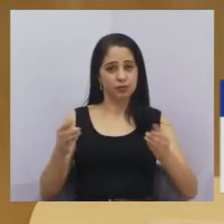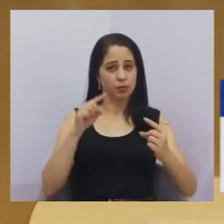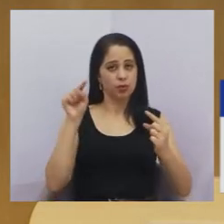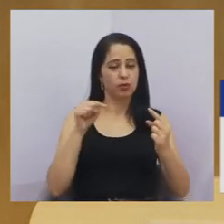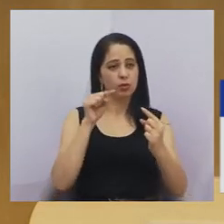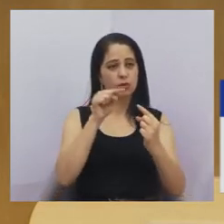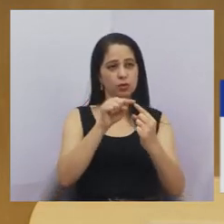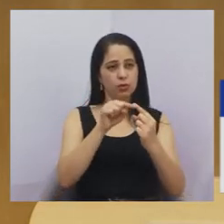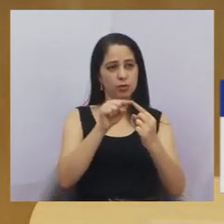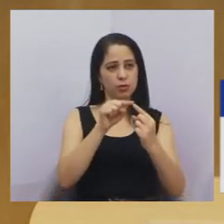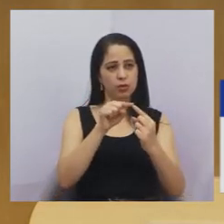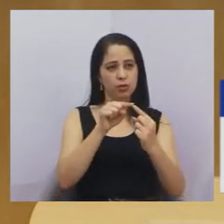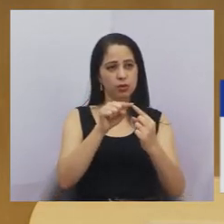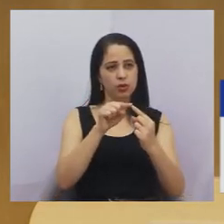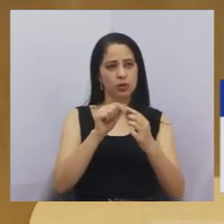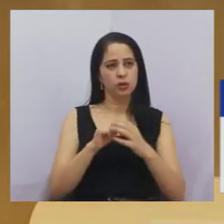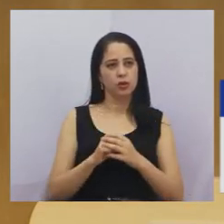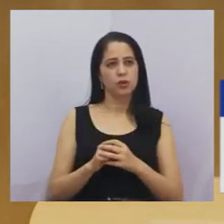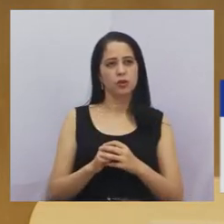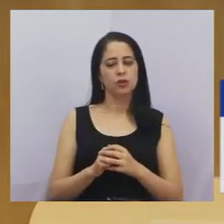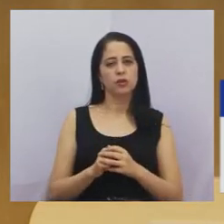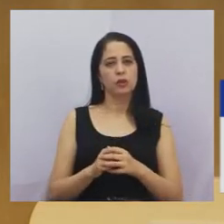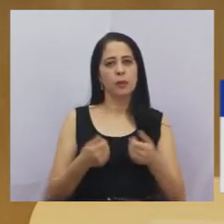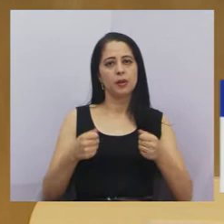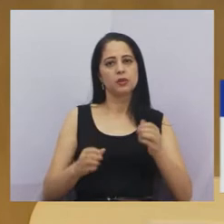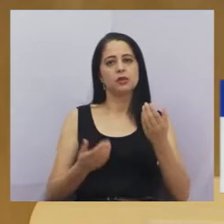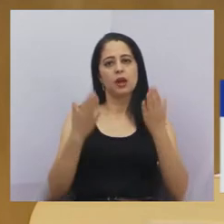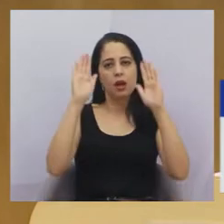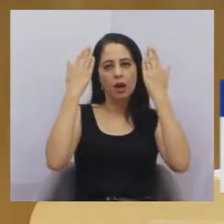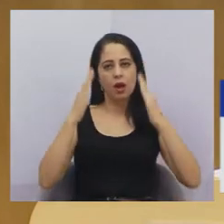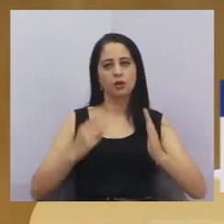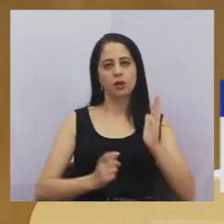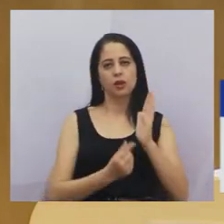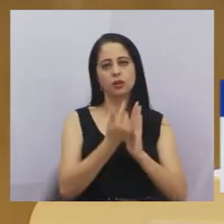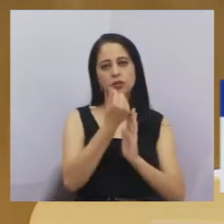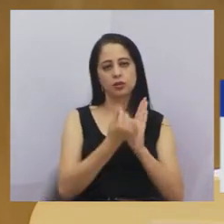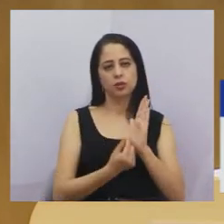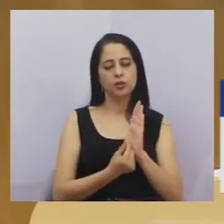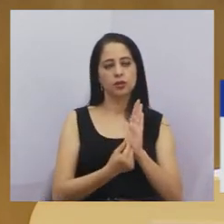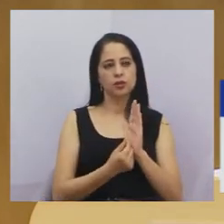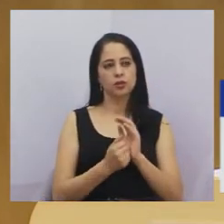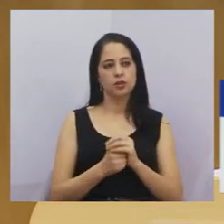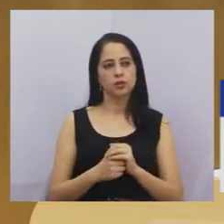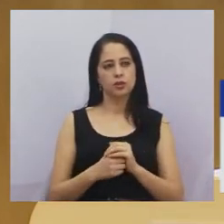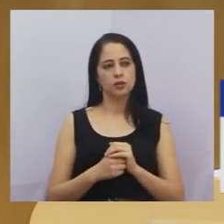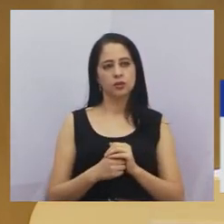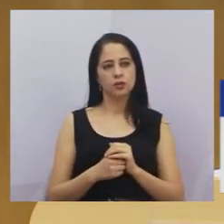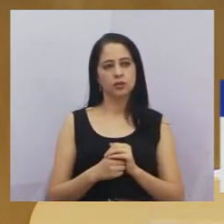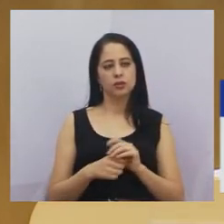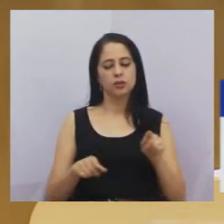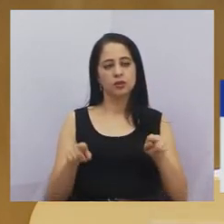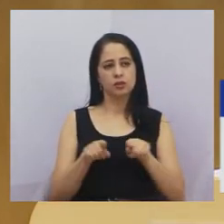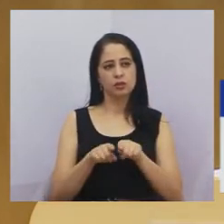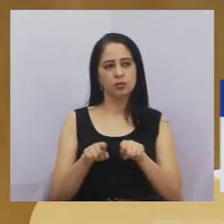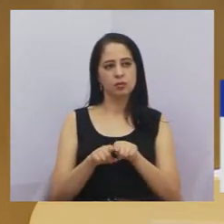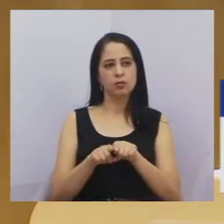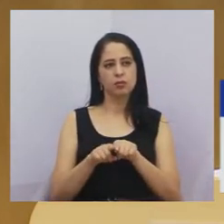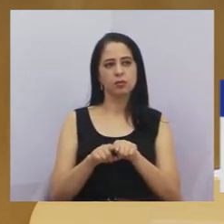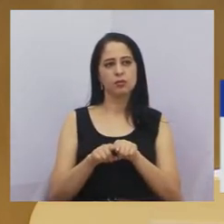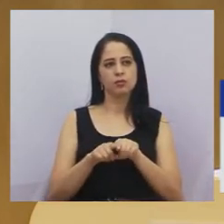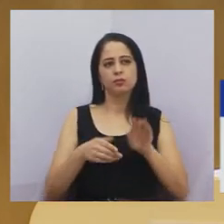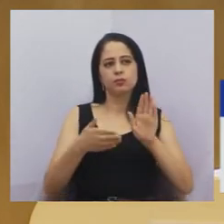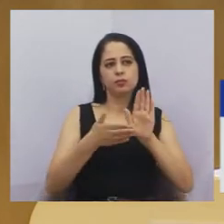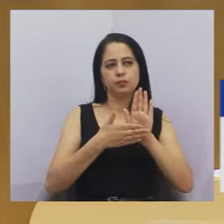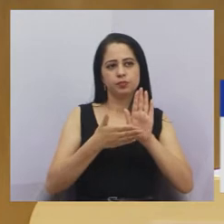encaminho em anexo o impacto orçamentário atualizado, a fim de resguardar o